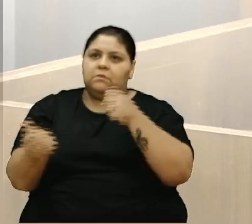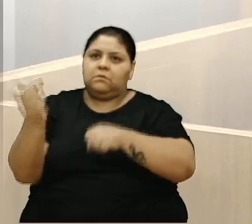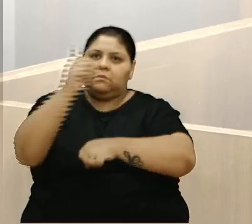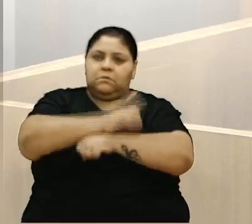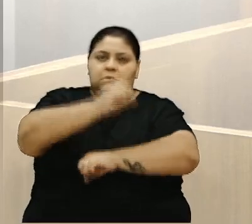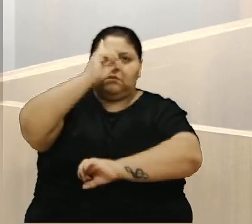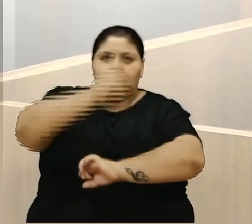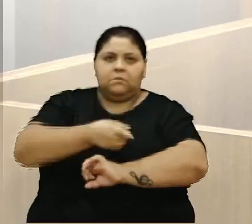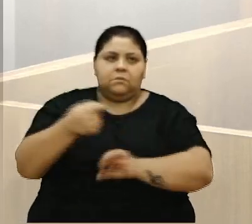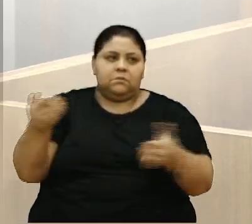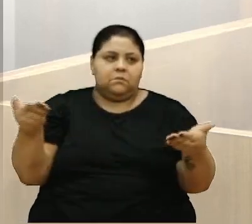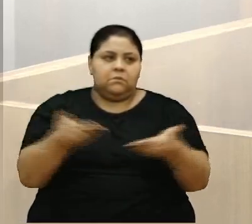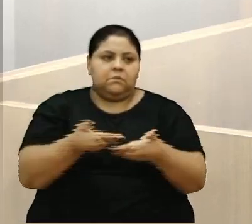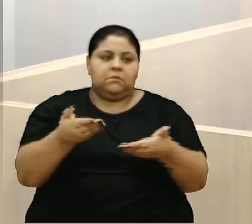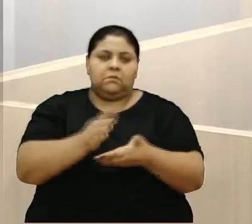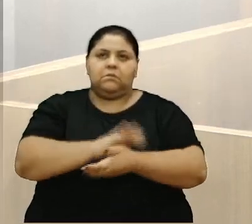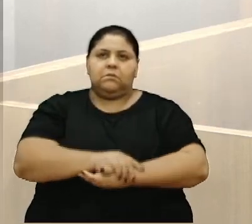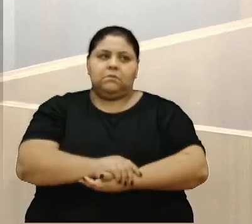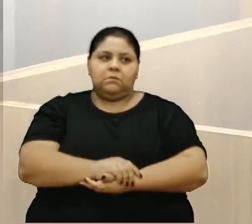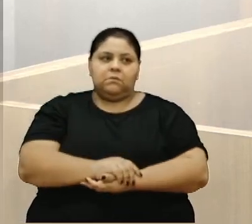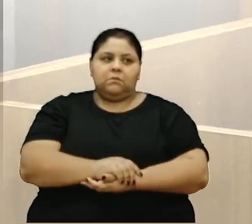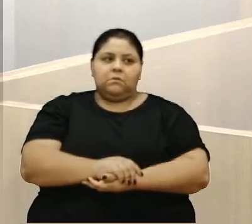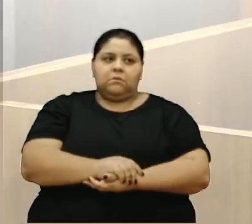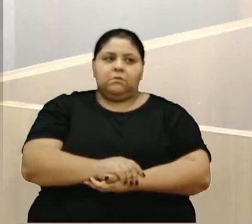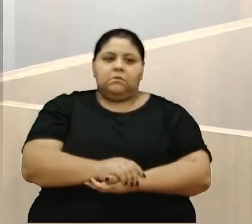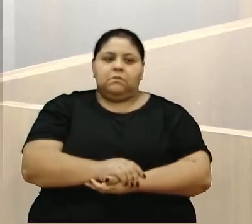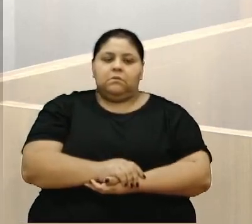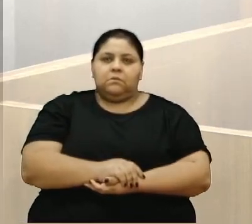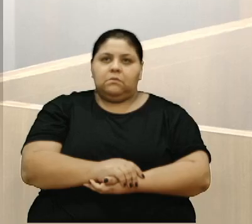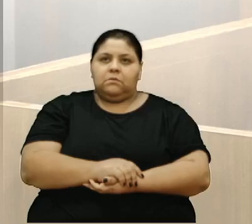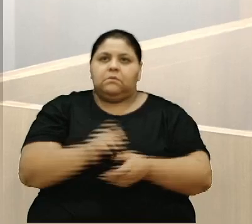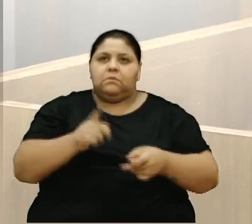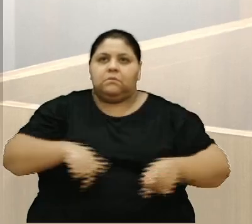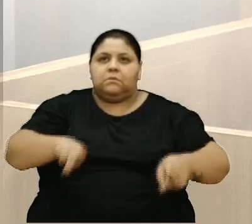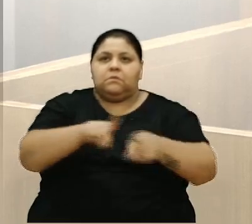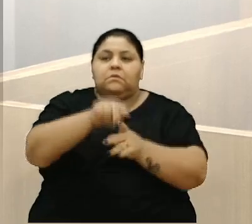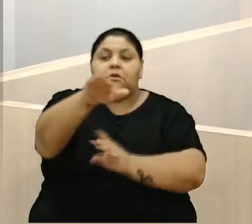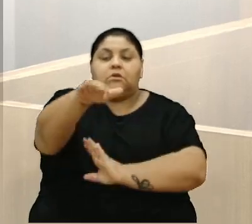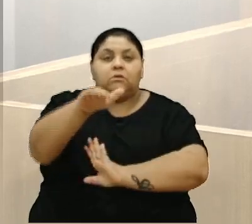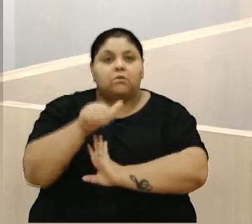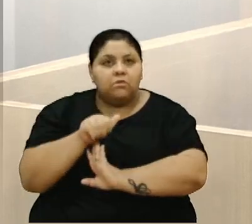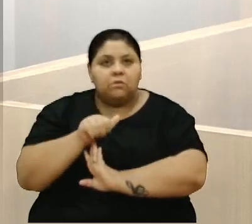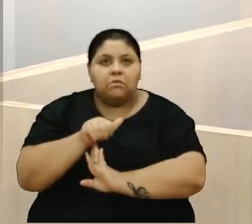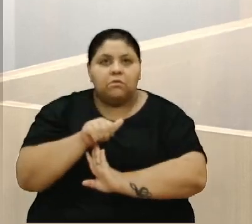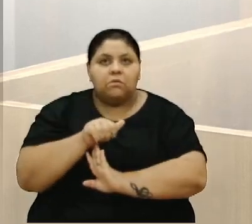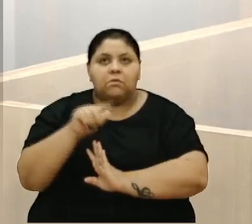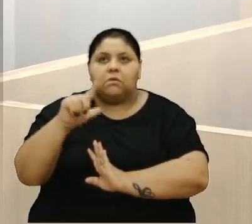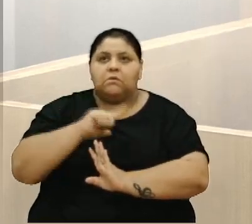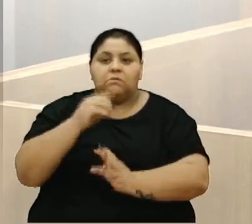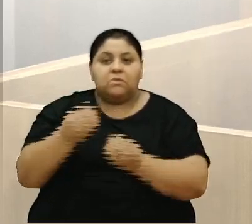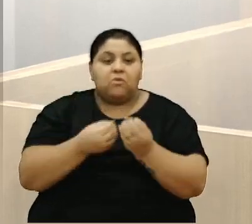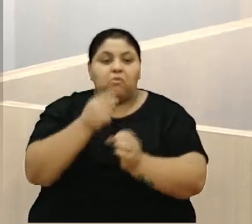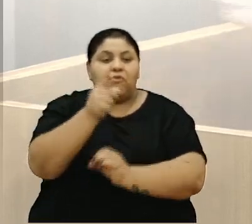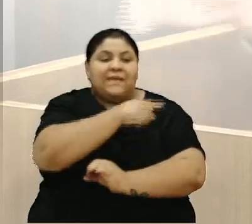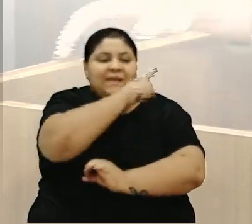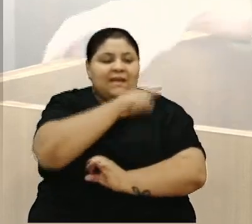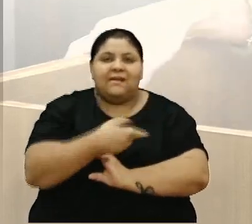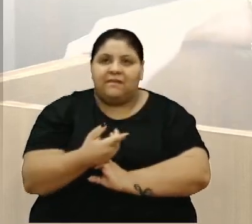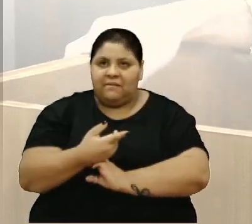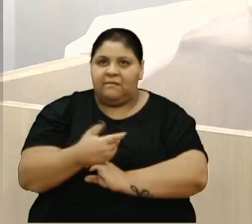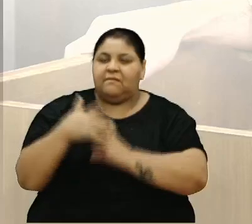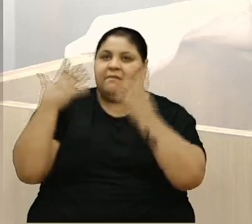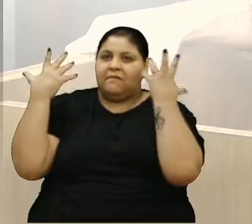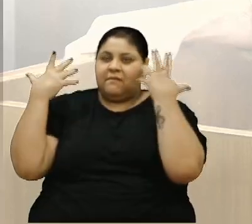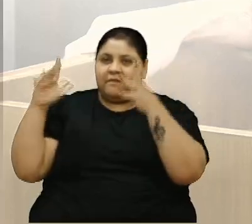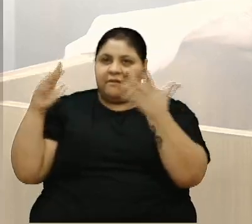aqui na Câmara de Vereadores. E quando a população me chama, eu não tenho como negar. Parabenizo